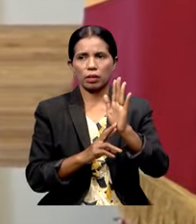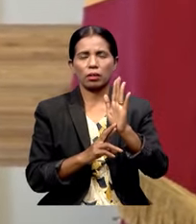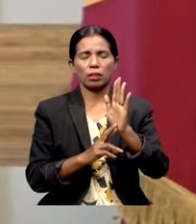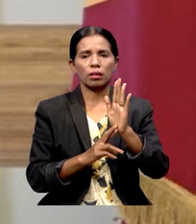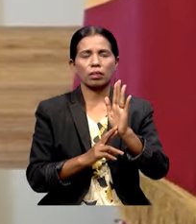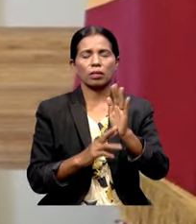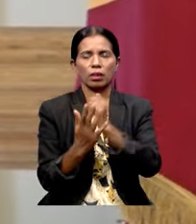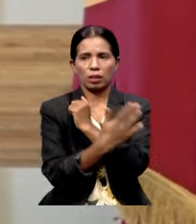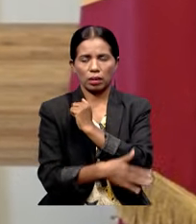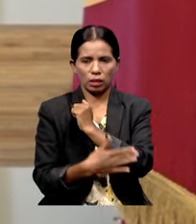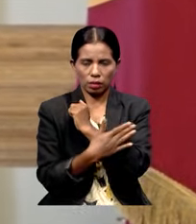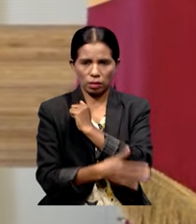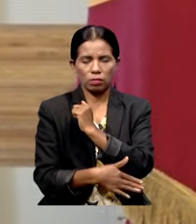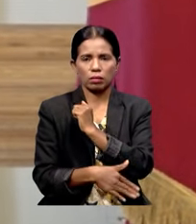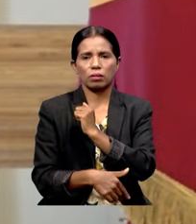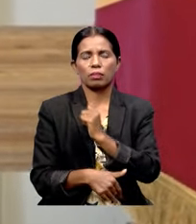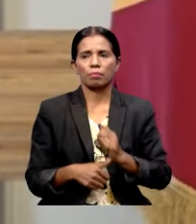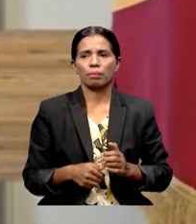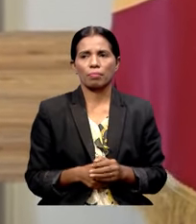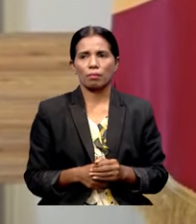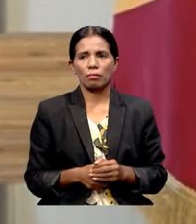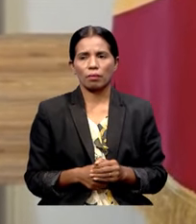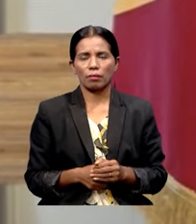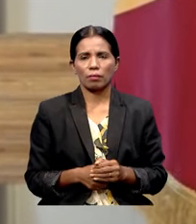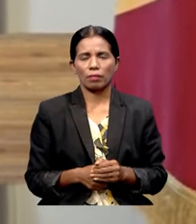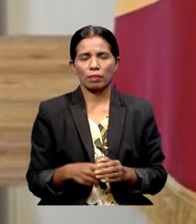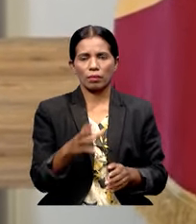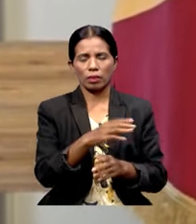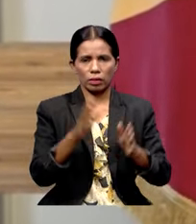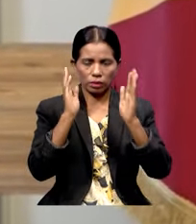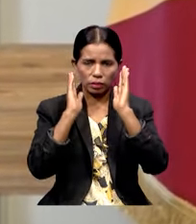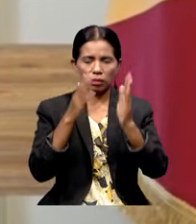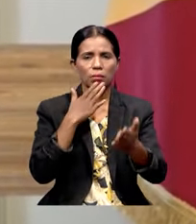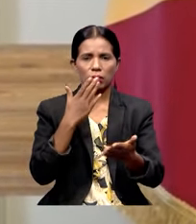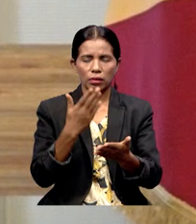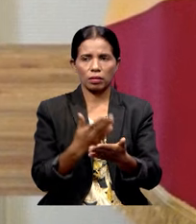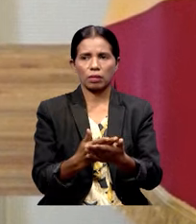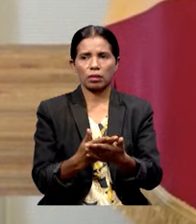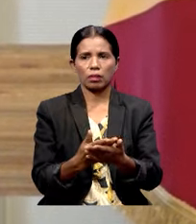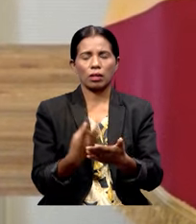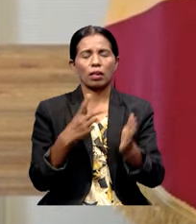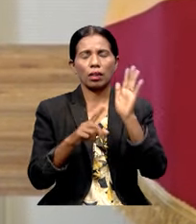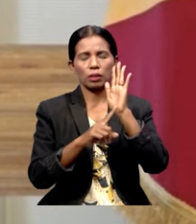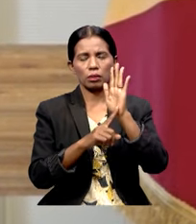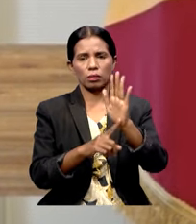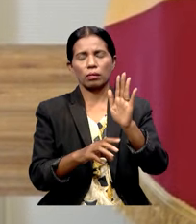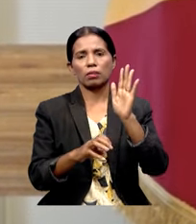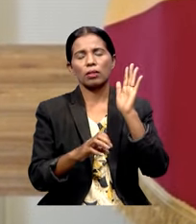representa o país. Em muitos aspectos, são a imagem do